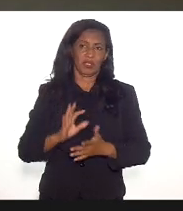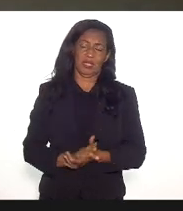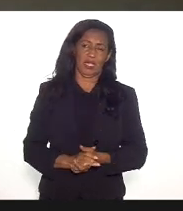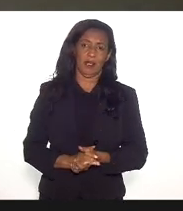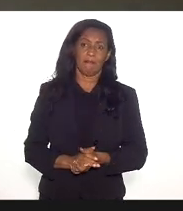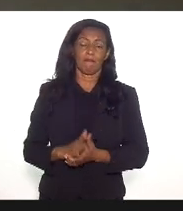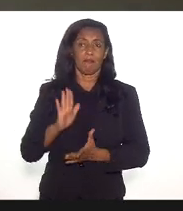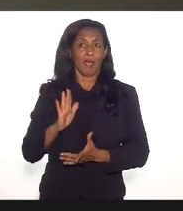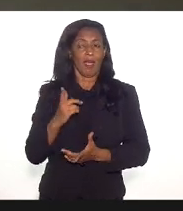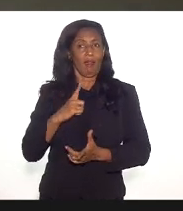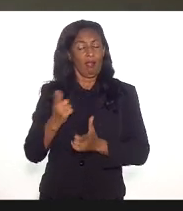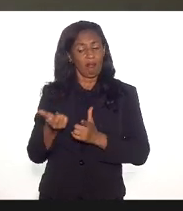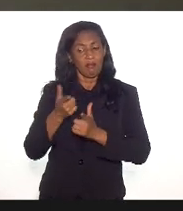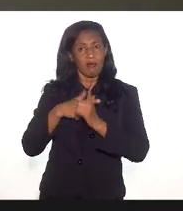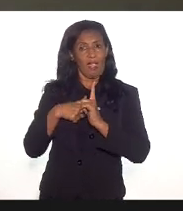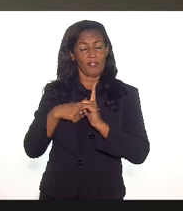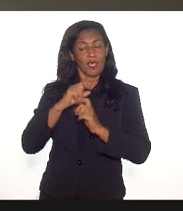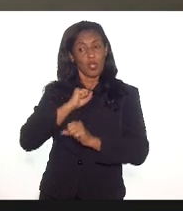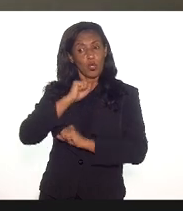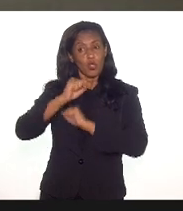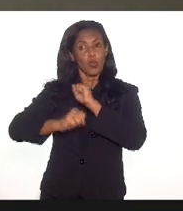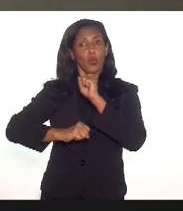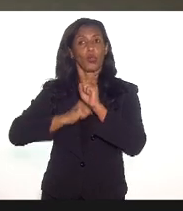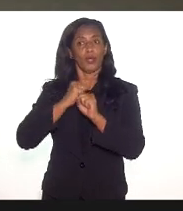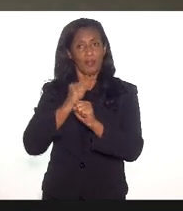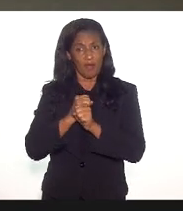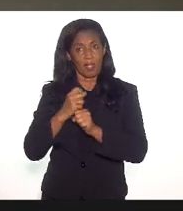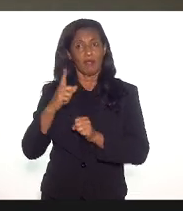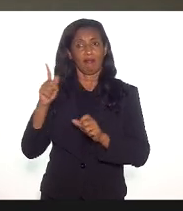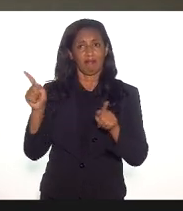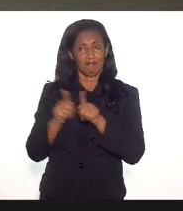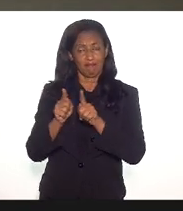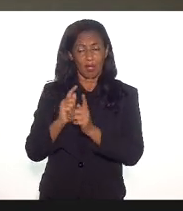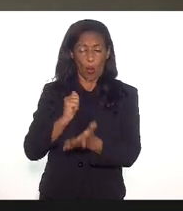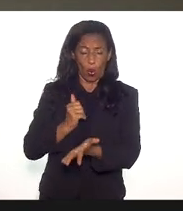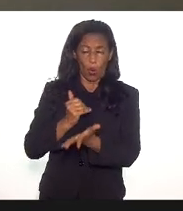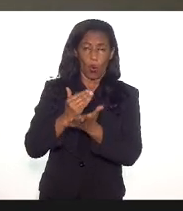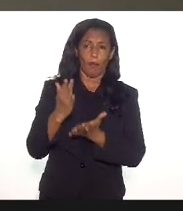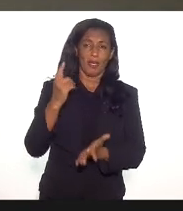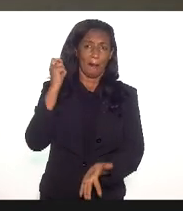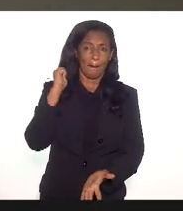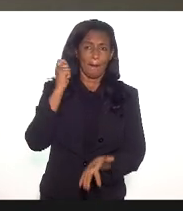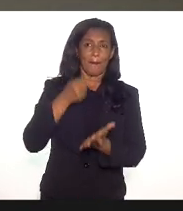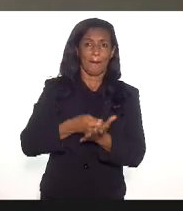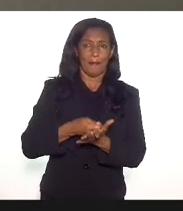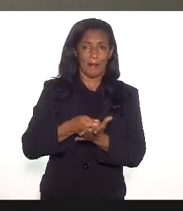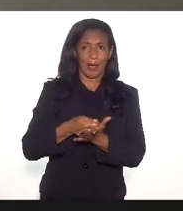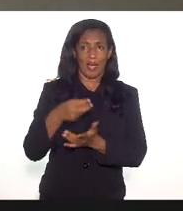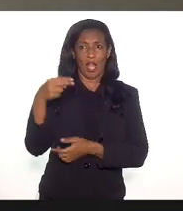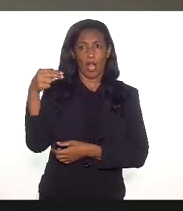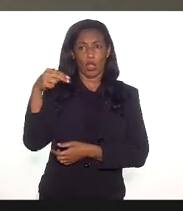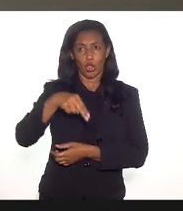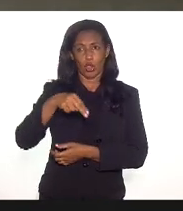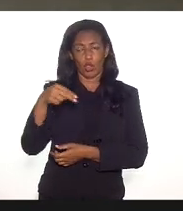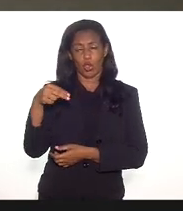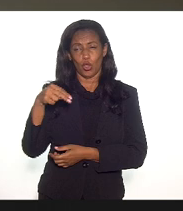ao déficit, e o ano que vem também tem projeção de déficit, a gente começa a pagar a dívida pelo novo